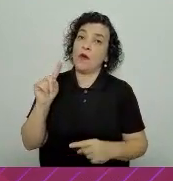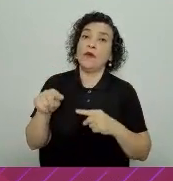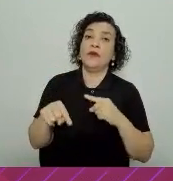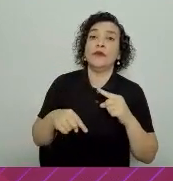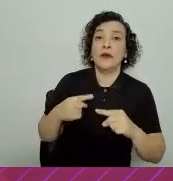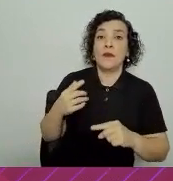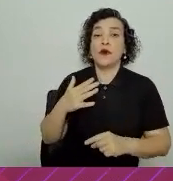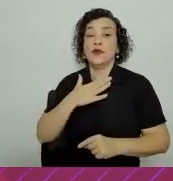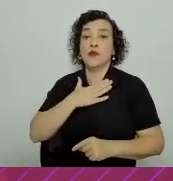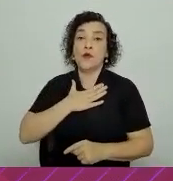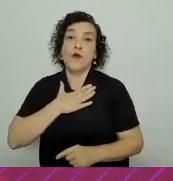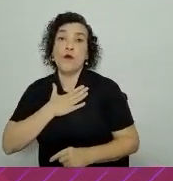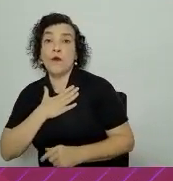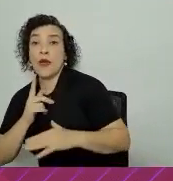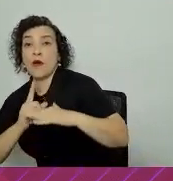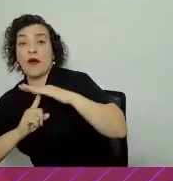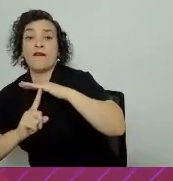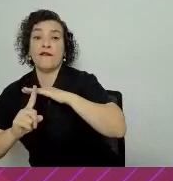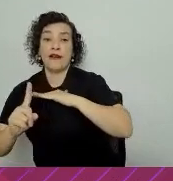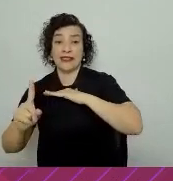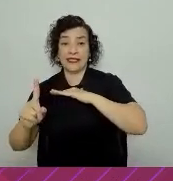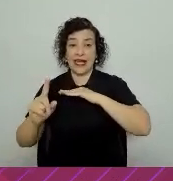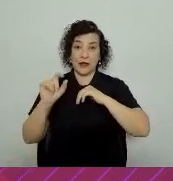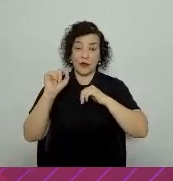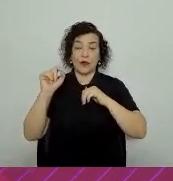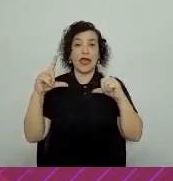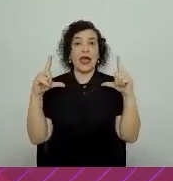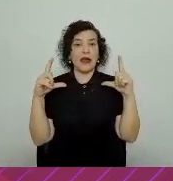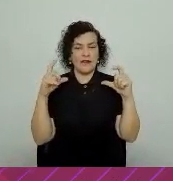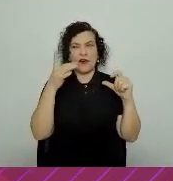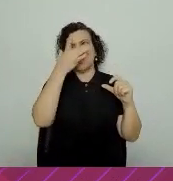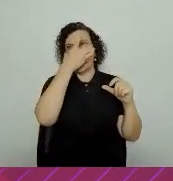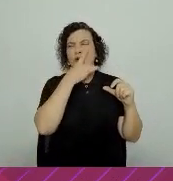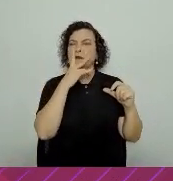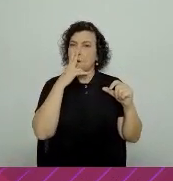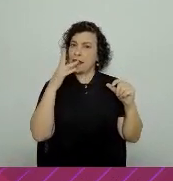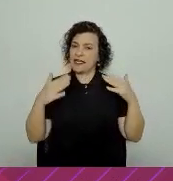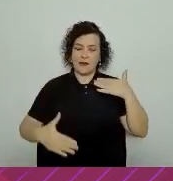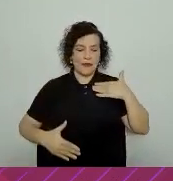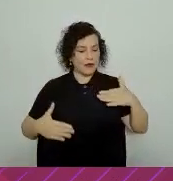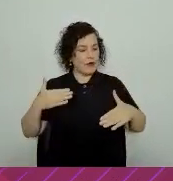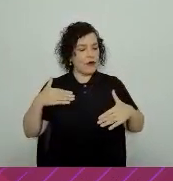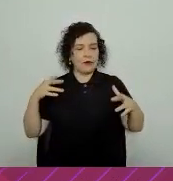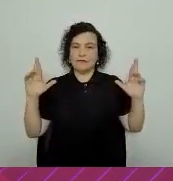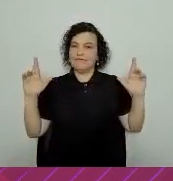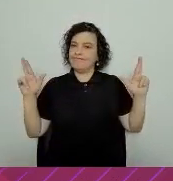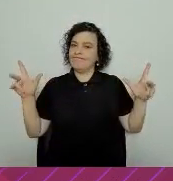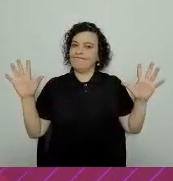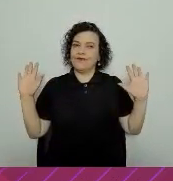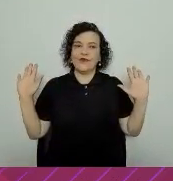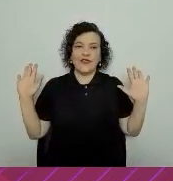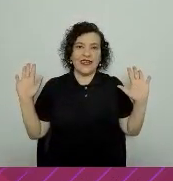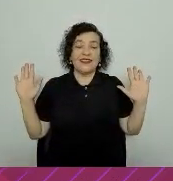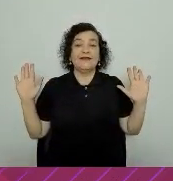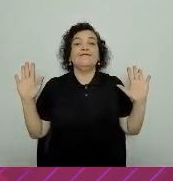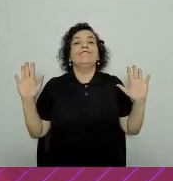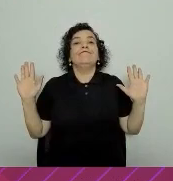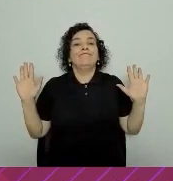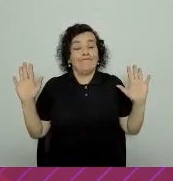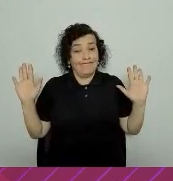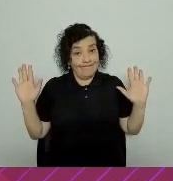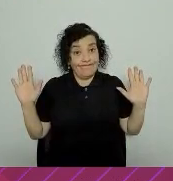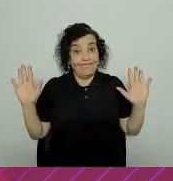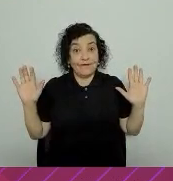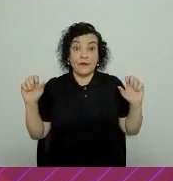meu avatar ele pegou a minha foto o rosto até parece mais ou menos mas o corpo não é o meu né então existe isso assim